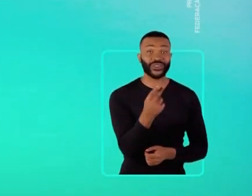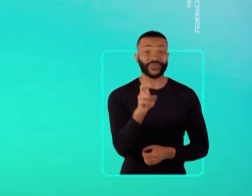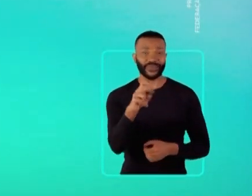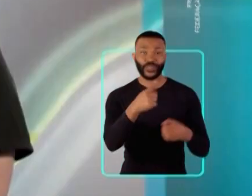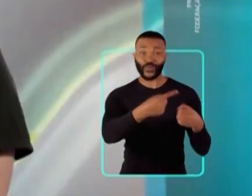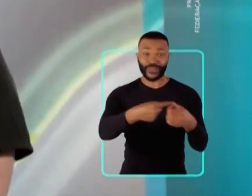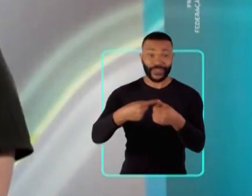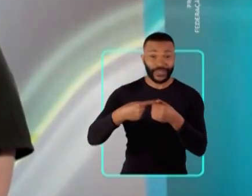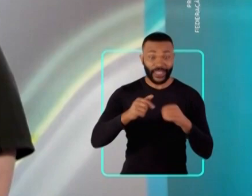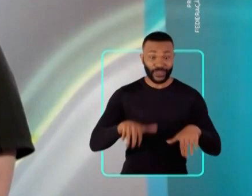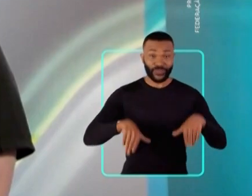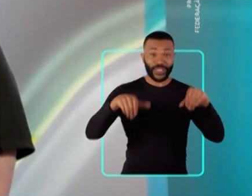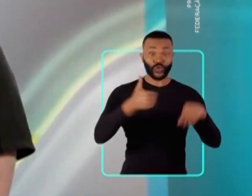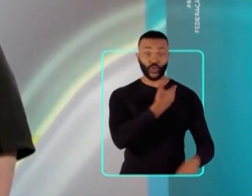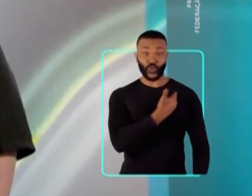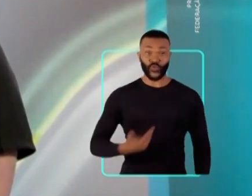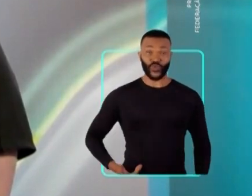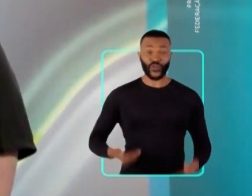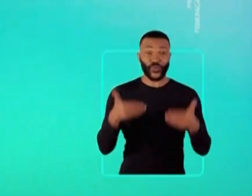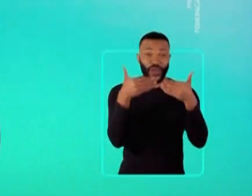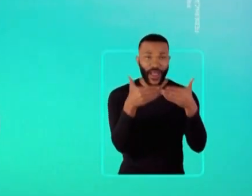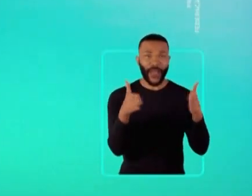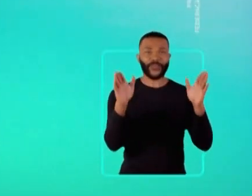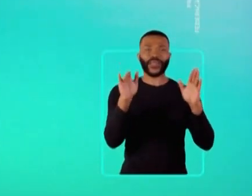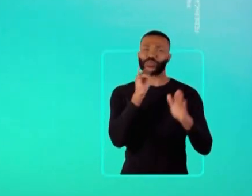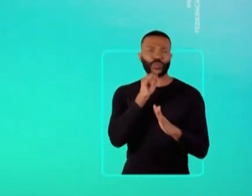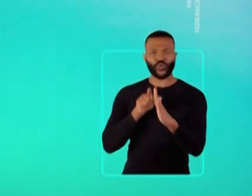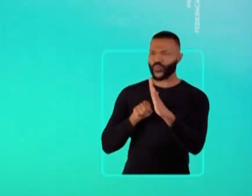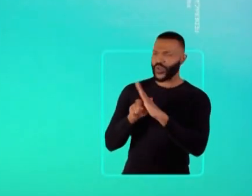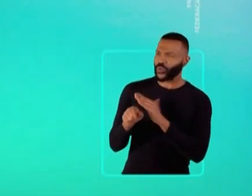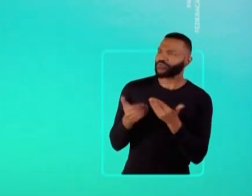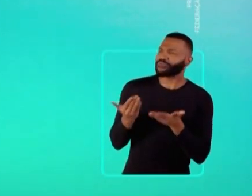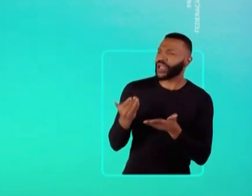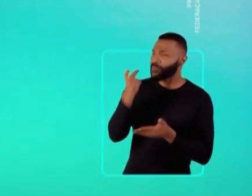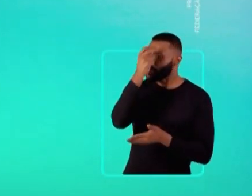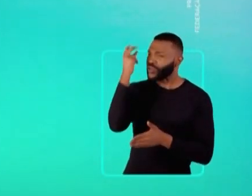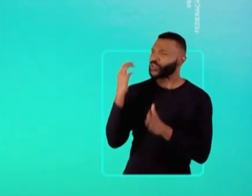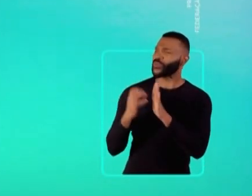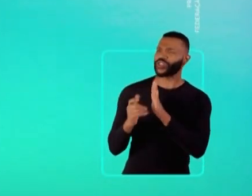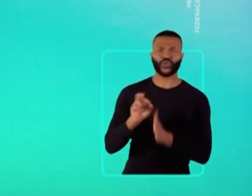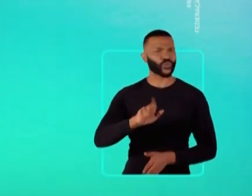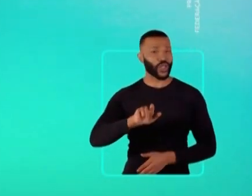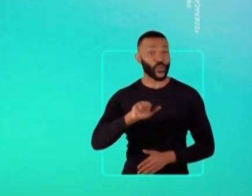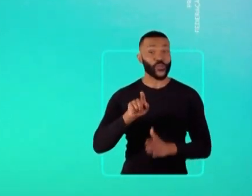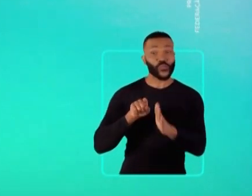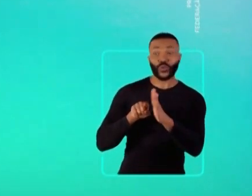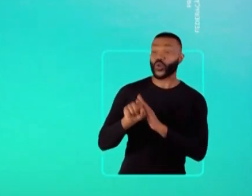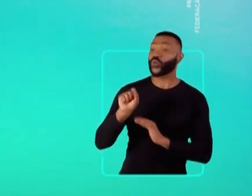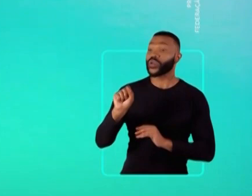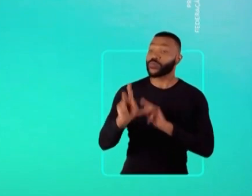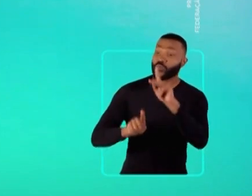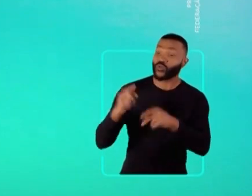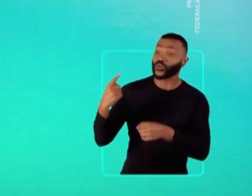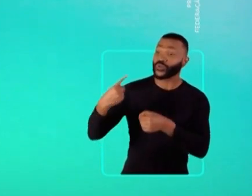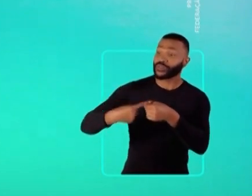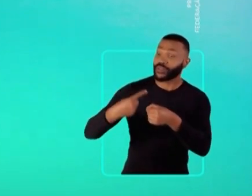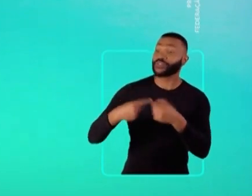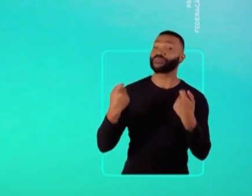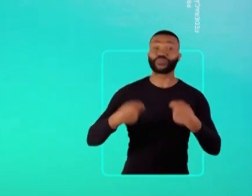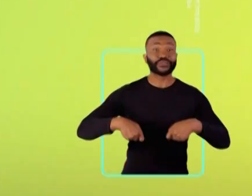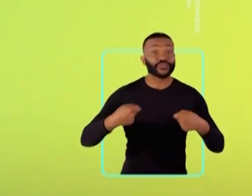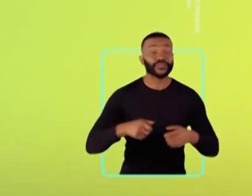645 municípios. O Palácio dos Bandeirantes vai se abrir. E eu não vou perguntar para você, prefeito, de que partido você é. Eu vou perguntar o que, que o povo da tua